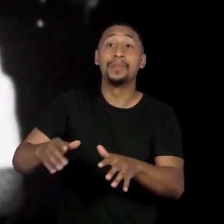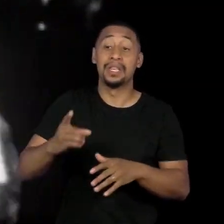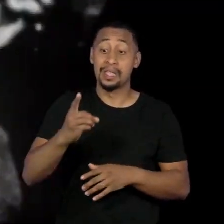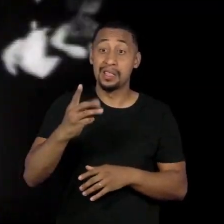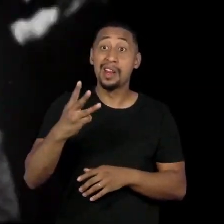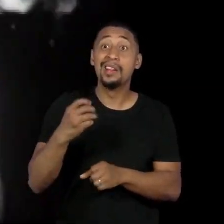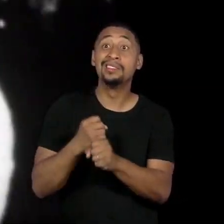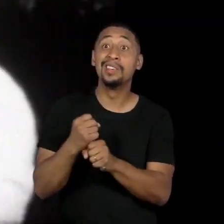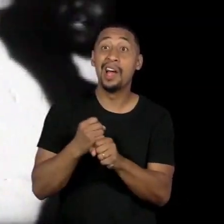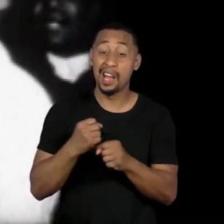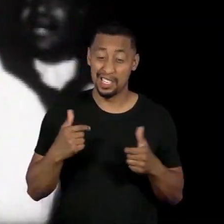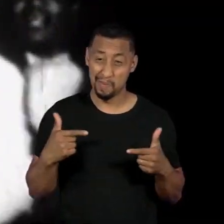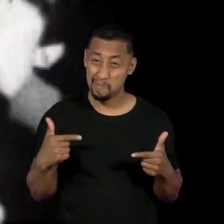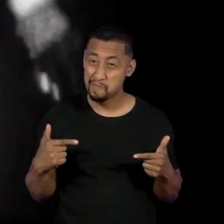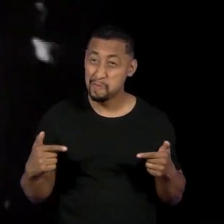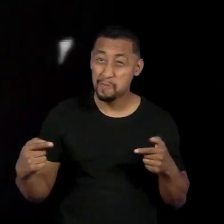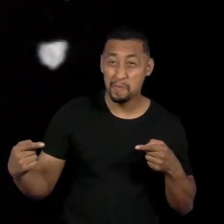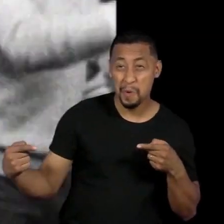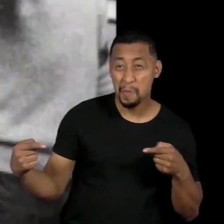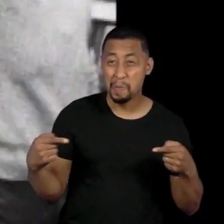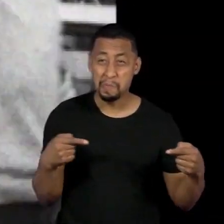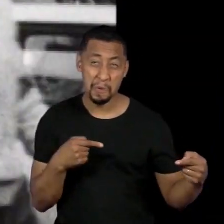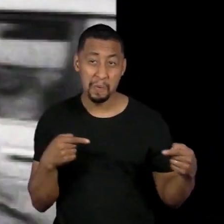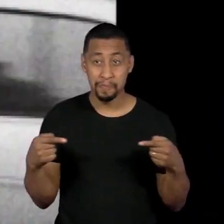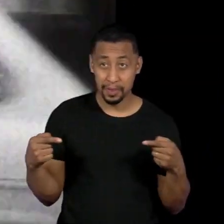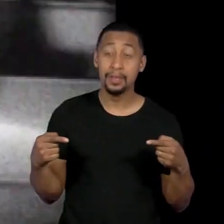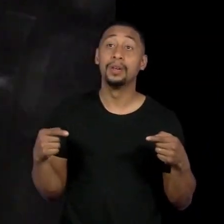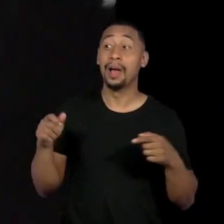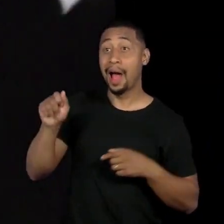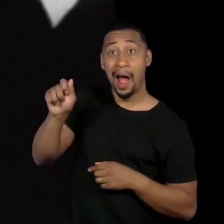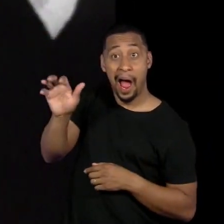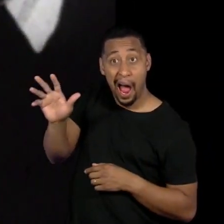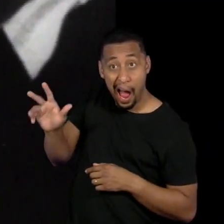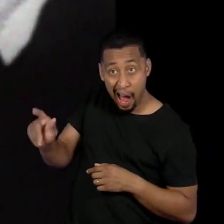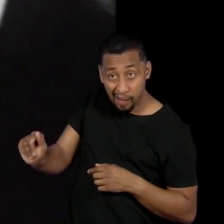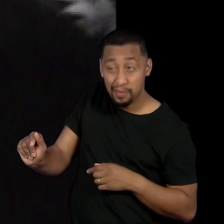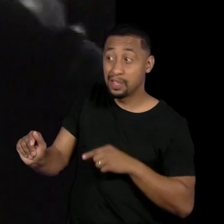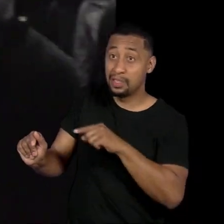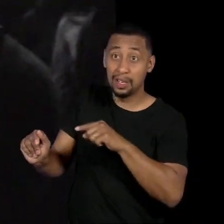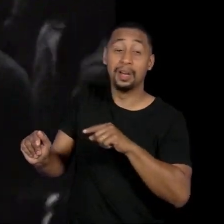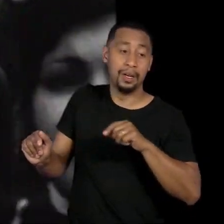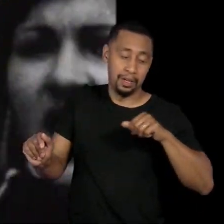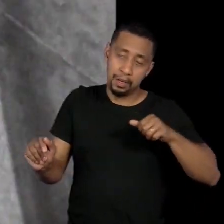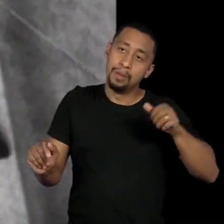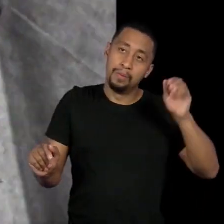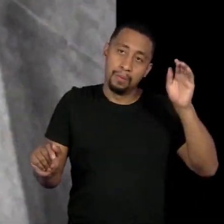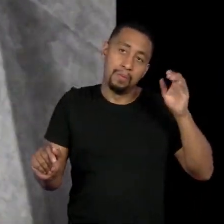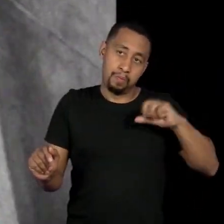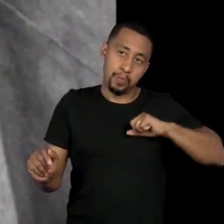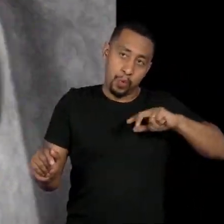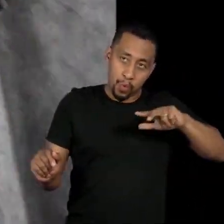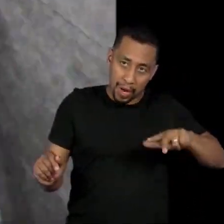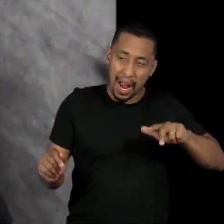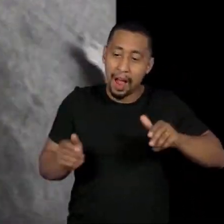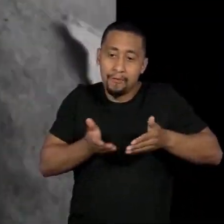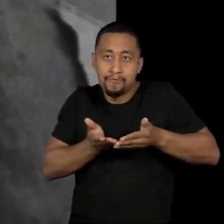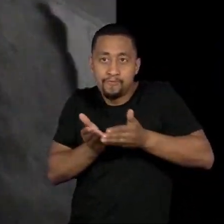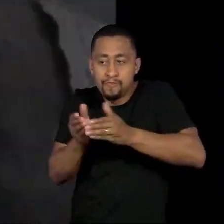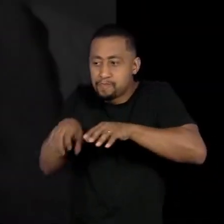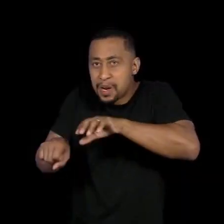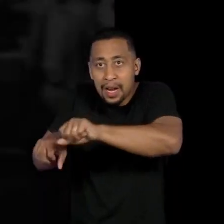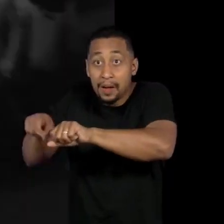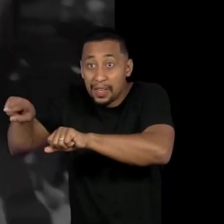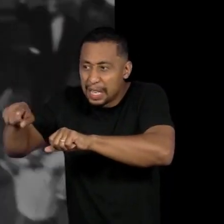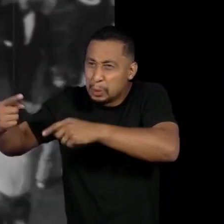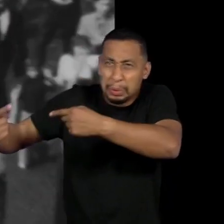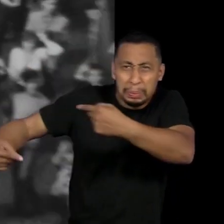colônias portuguesas na África resultaram em grande instabilidade política e num movimento popular